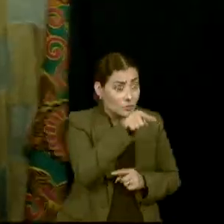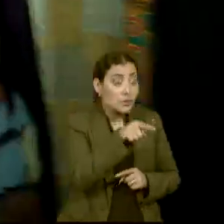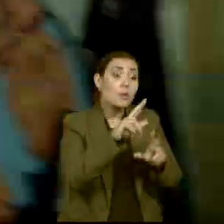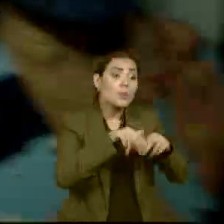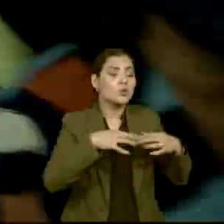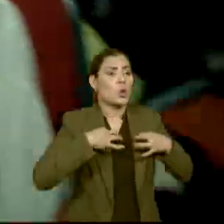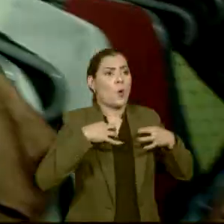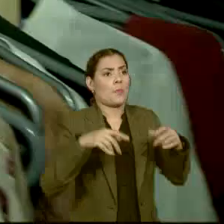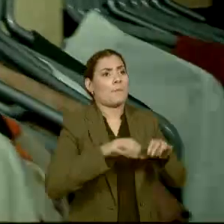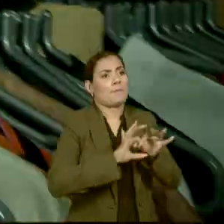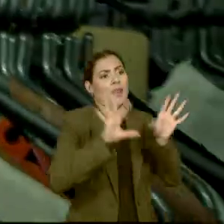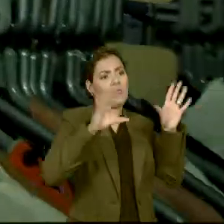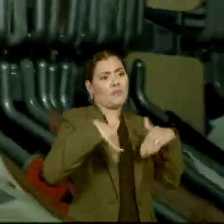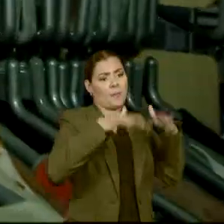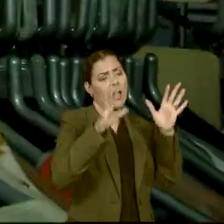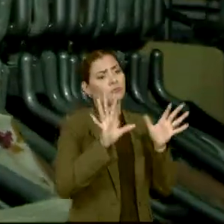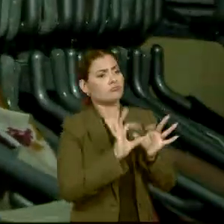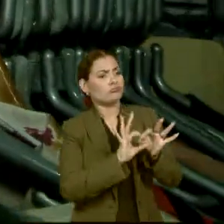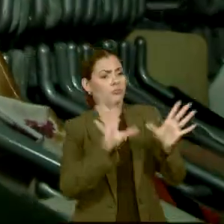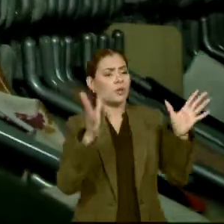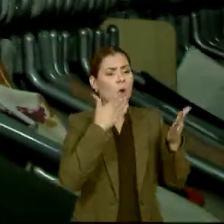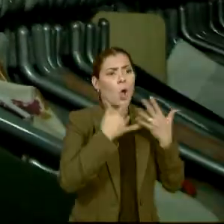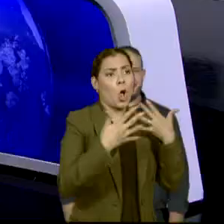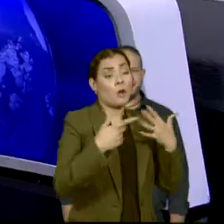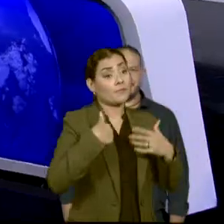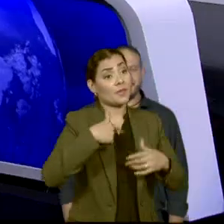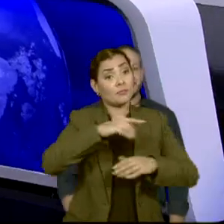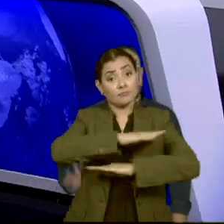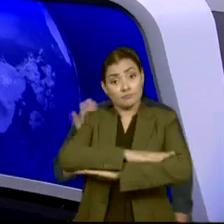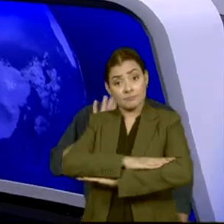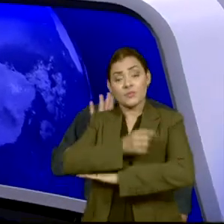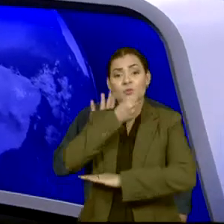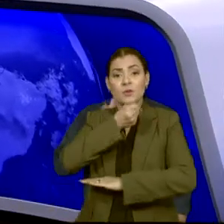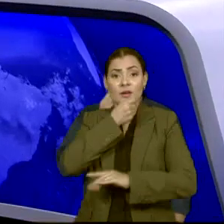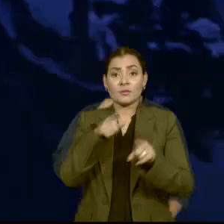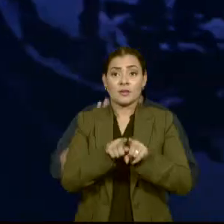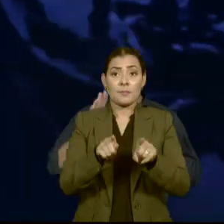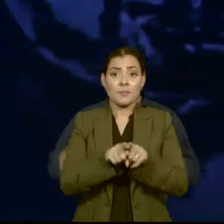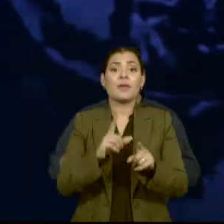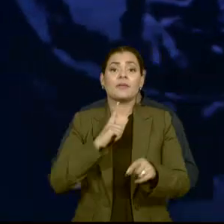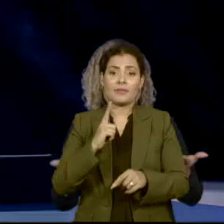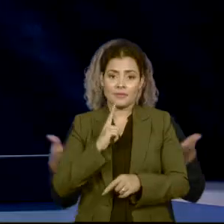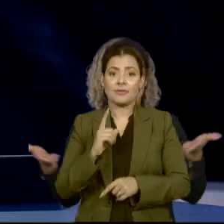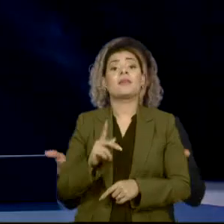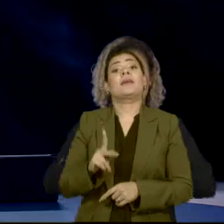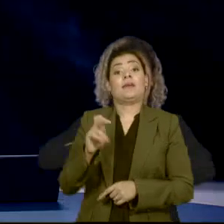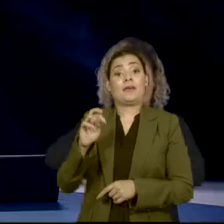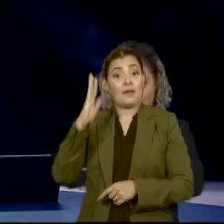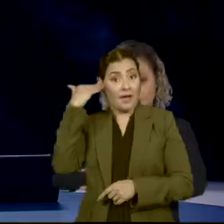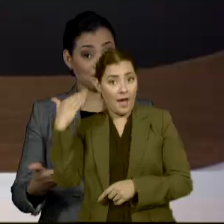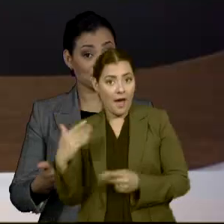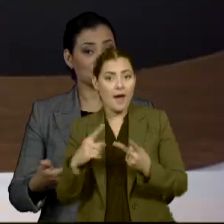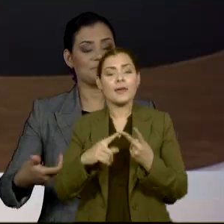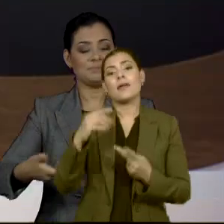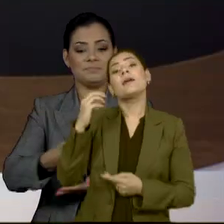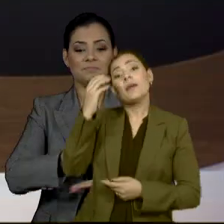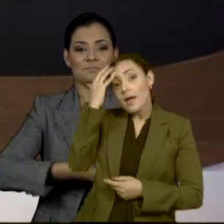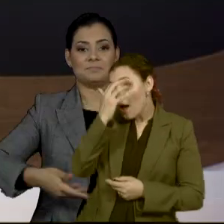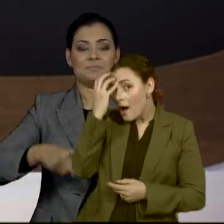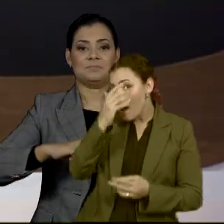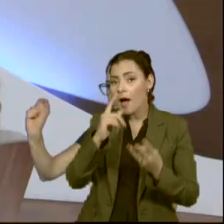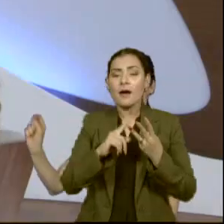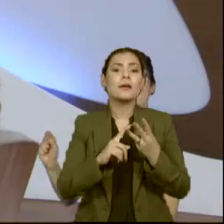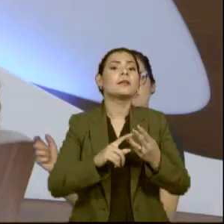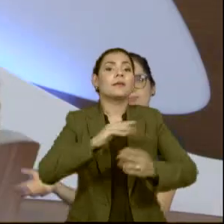mais descontraídas, né? E eu faço jornal também, no caso da Karen Brava, Ana Paula Couto, a Vera Magalhães,